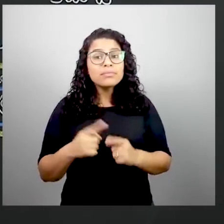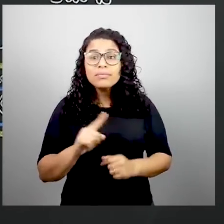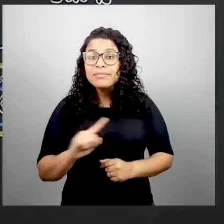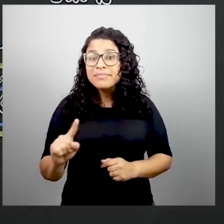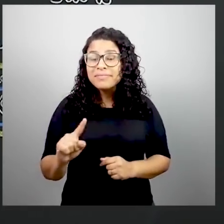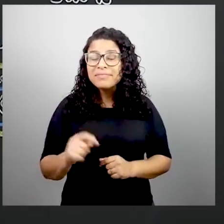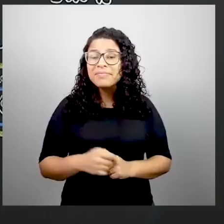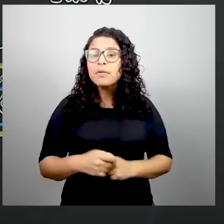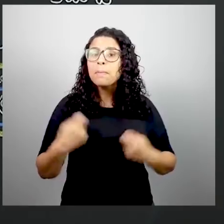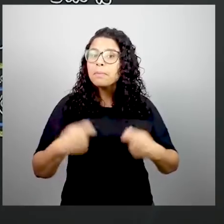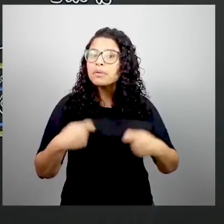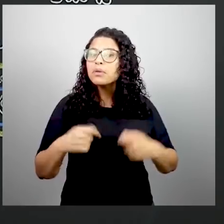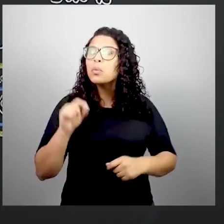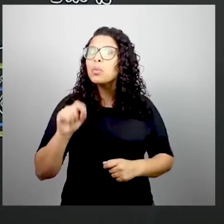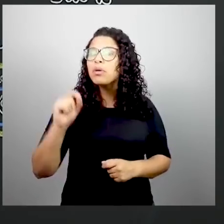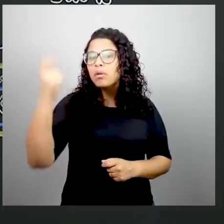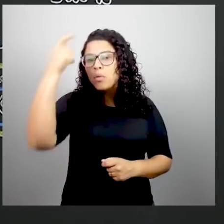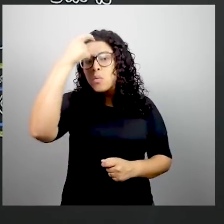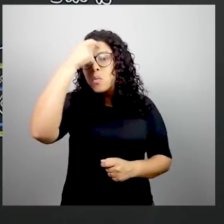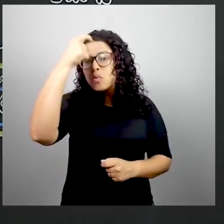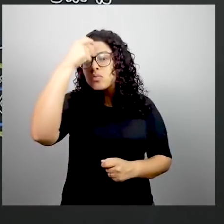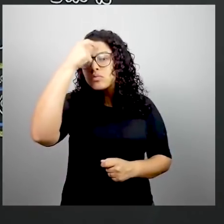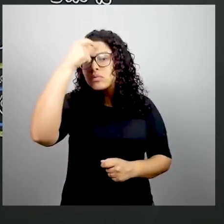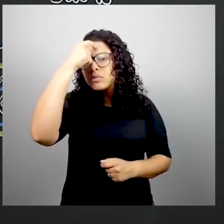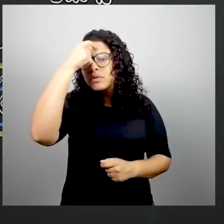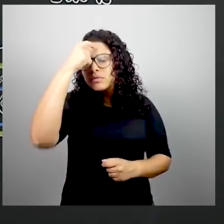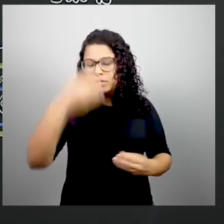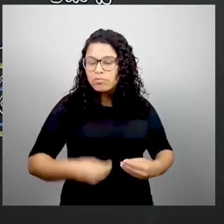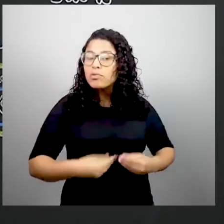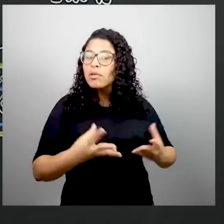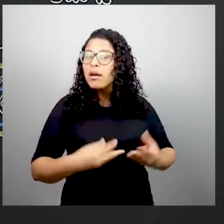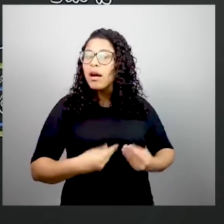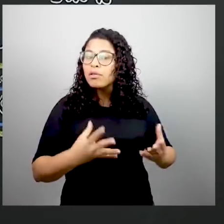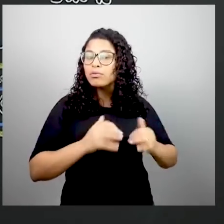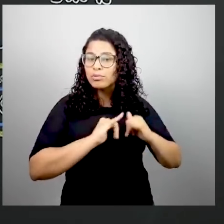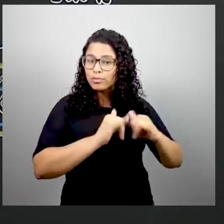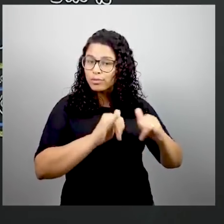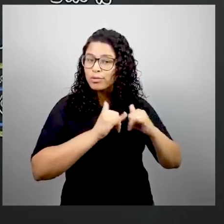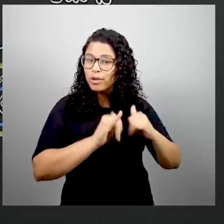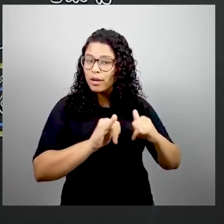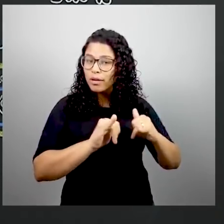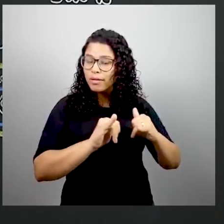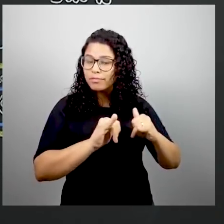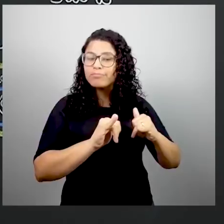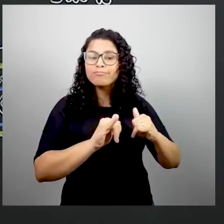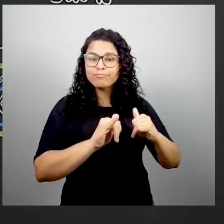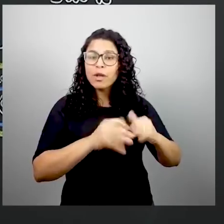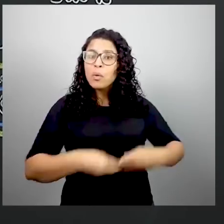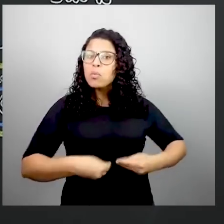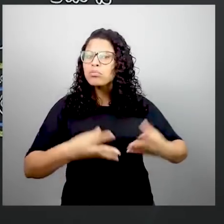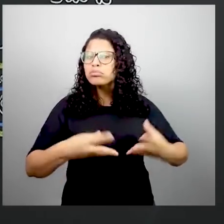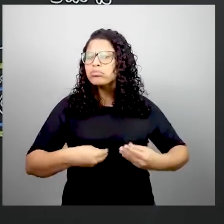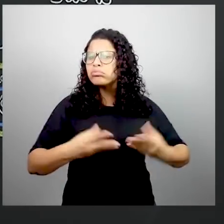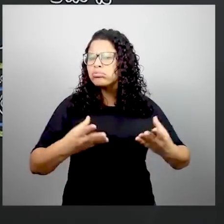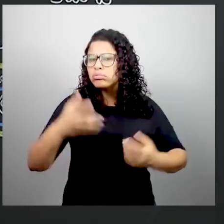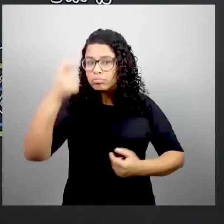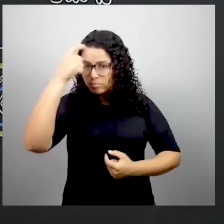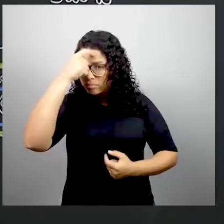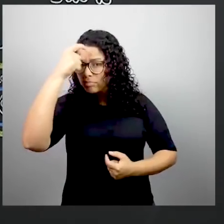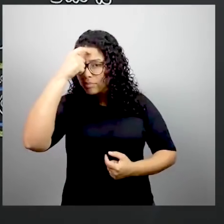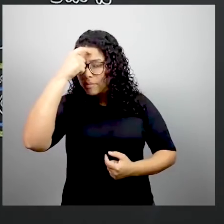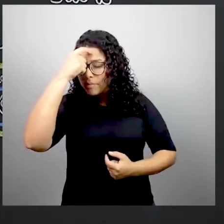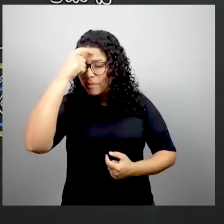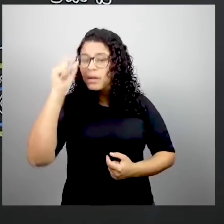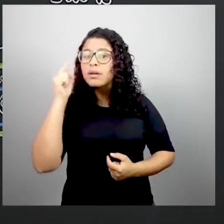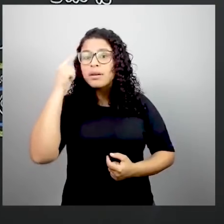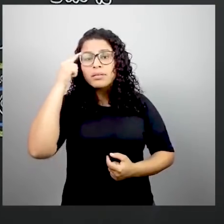essa aula uma consciência para você do como está o seu gasto de energia. Será que você tem um consumo consciente de energia